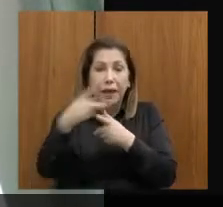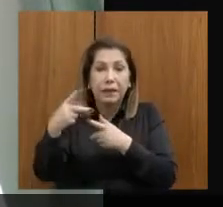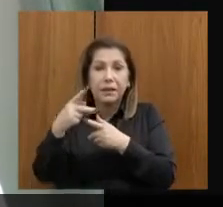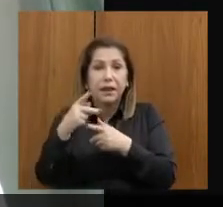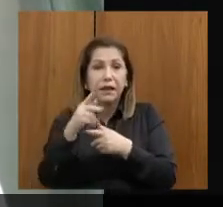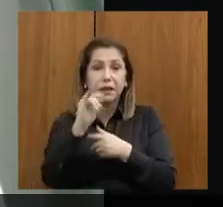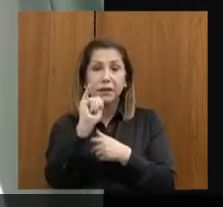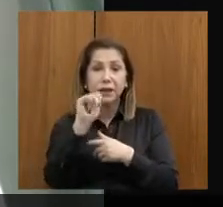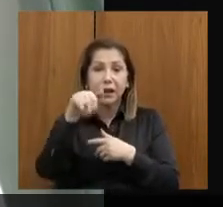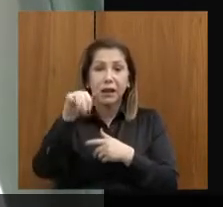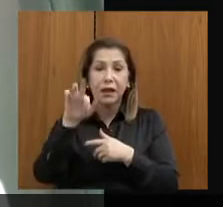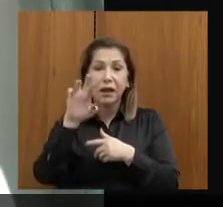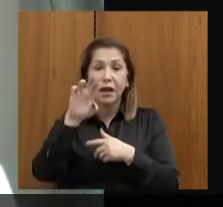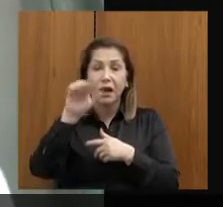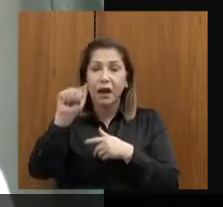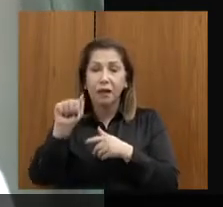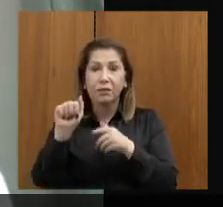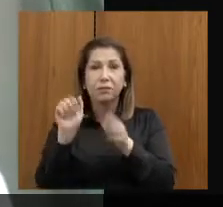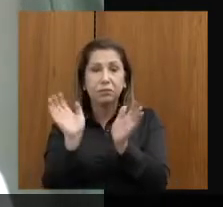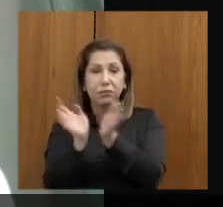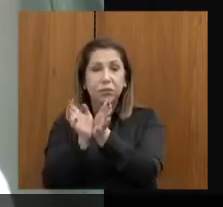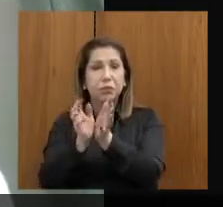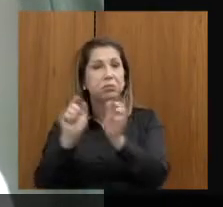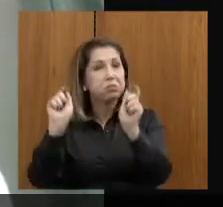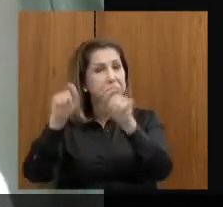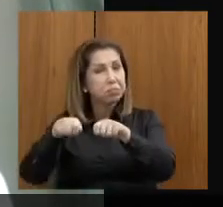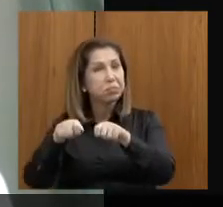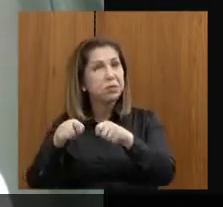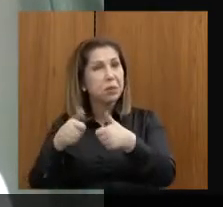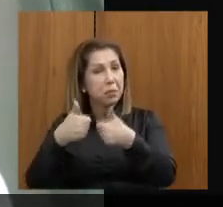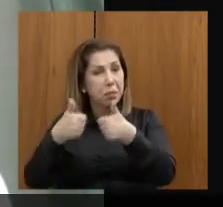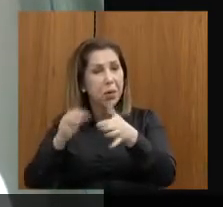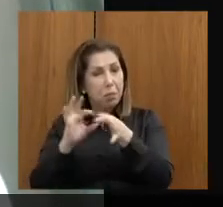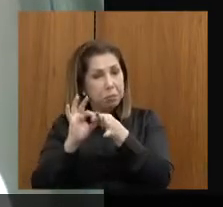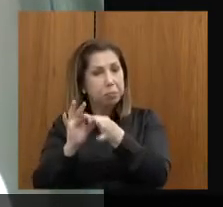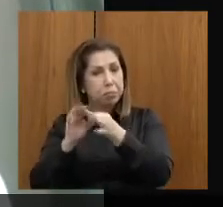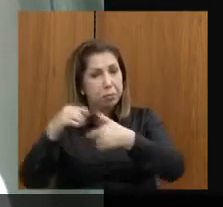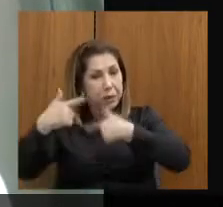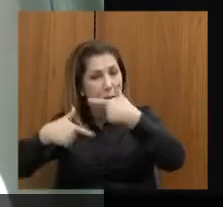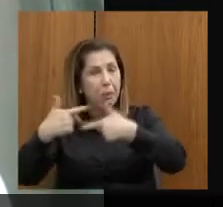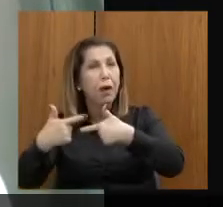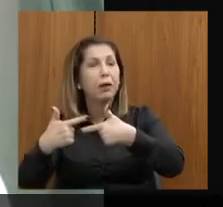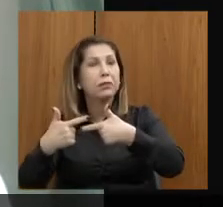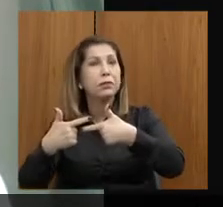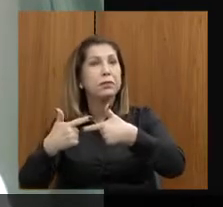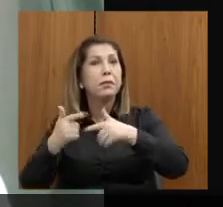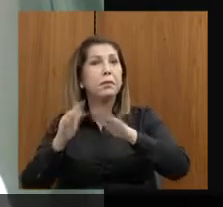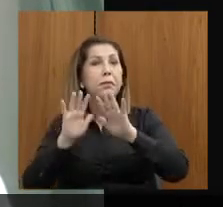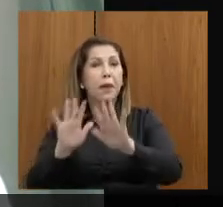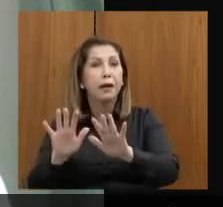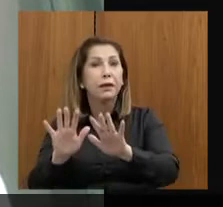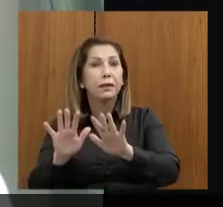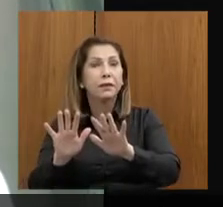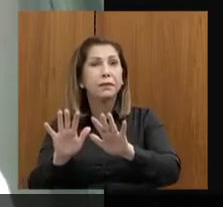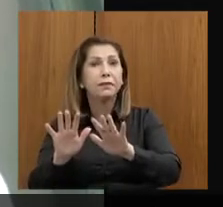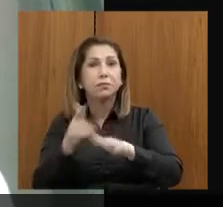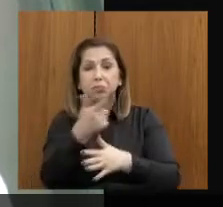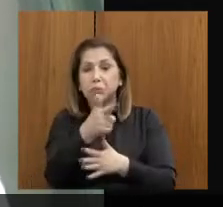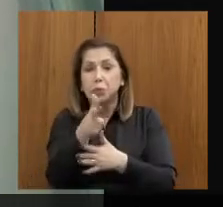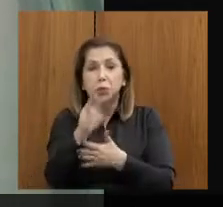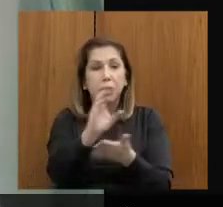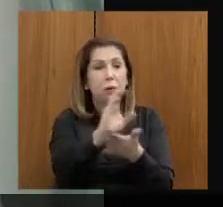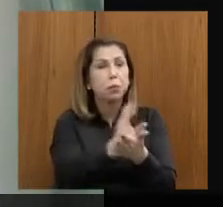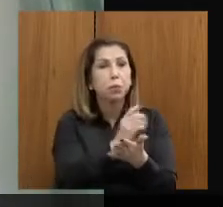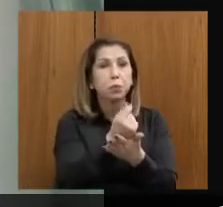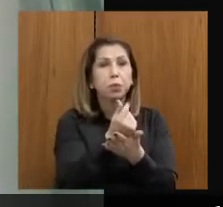fazer graça porque olha quando você menina competente pessoas comprometidas e engajadas eles são sobre